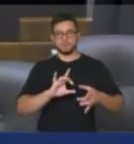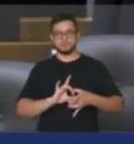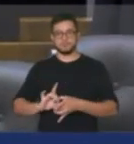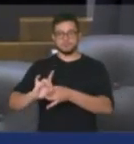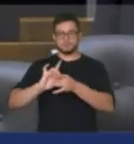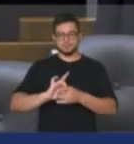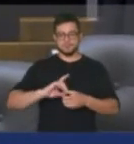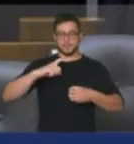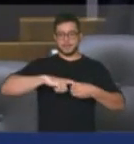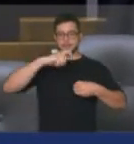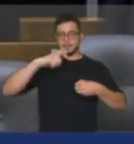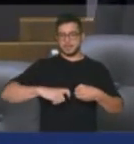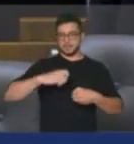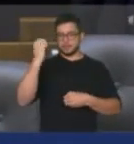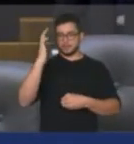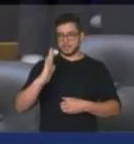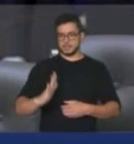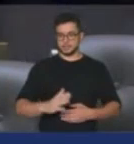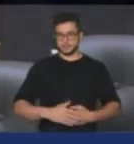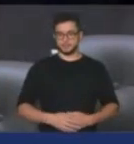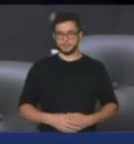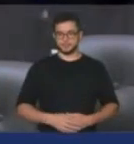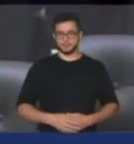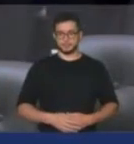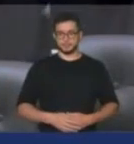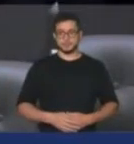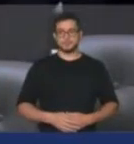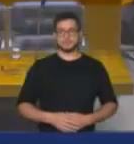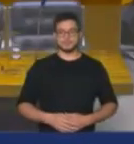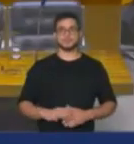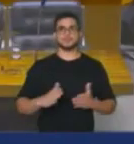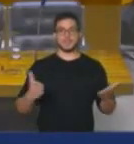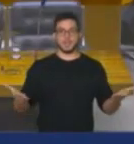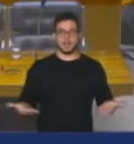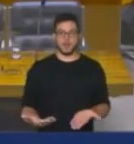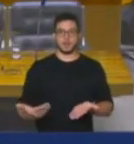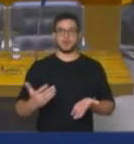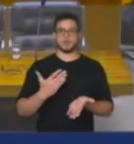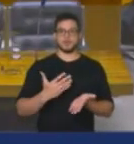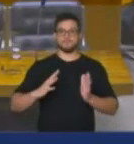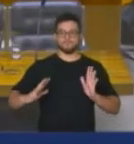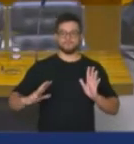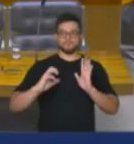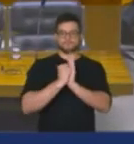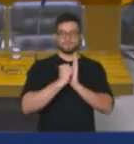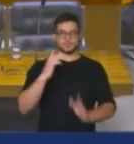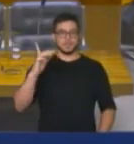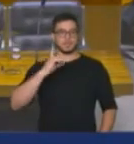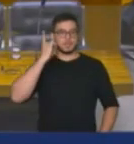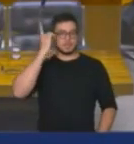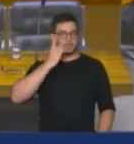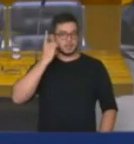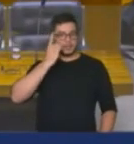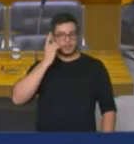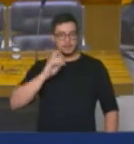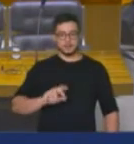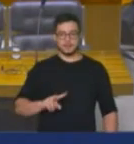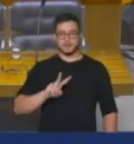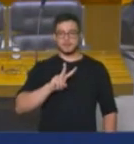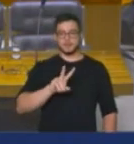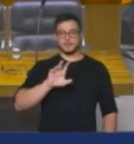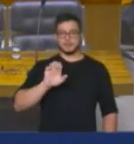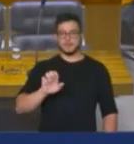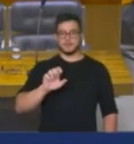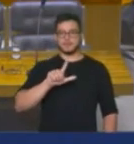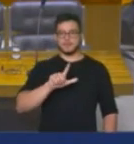do Brasil. Ok, neste momento declaro, portanto, empossado o senhor deputado Welter, a